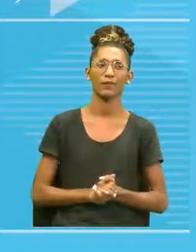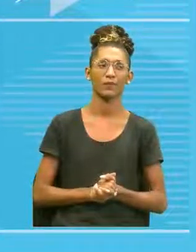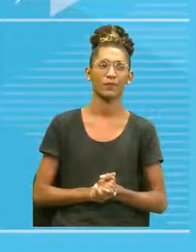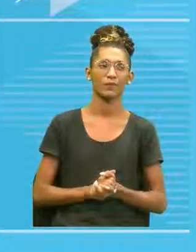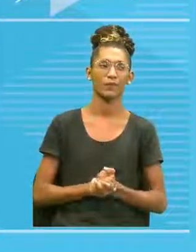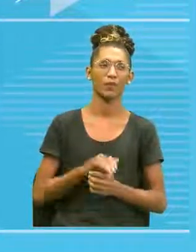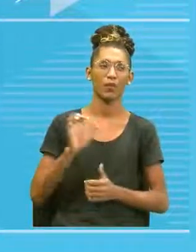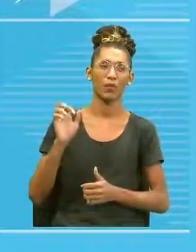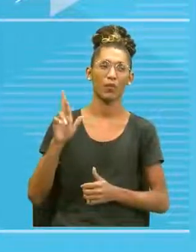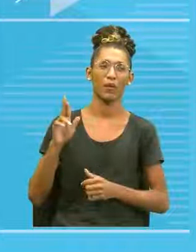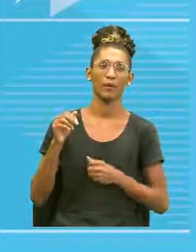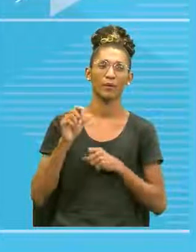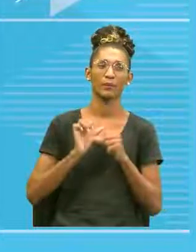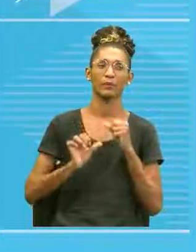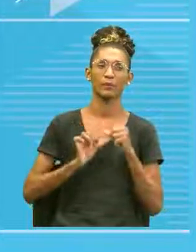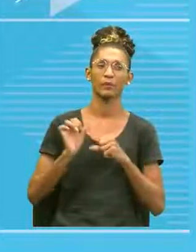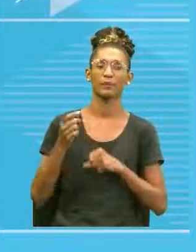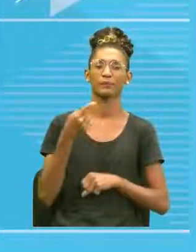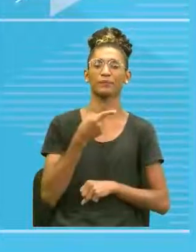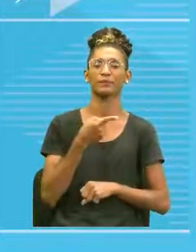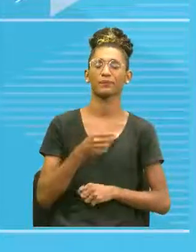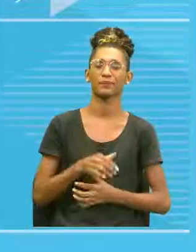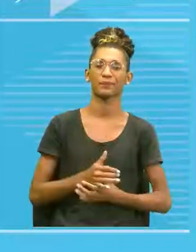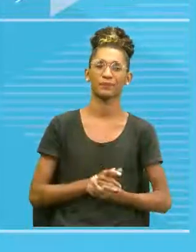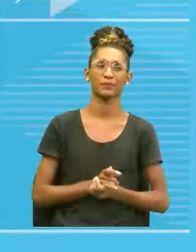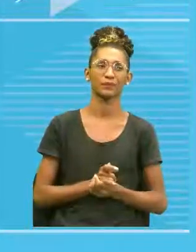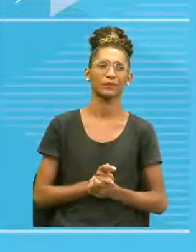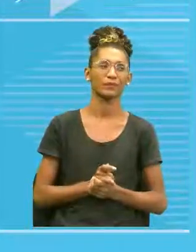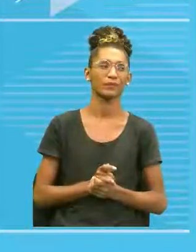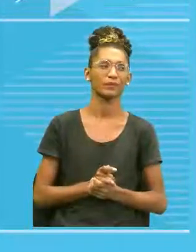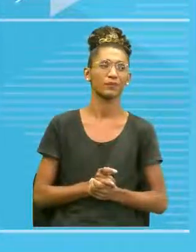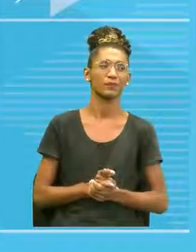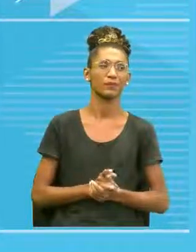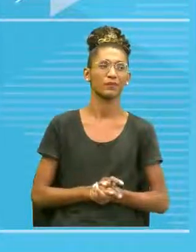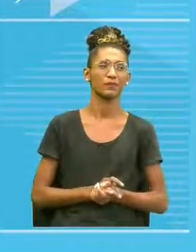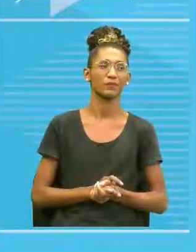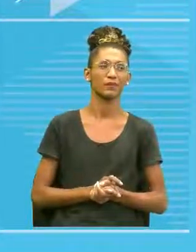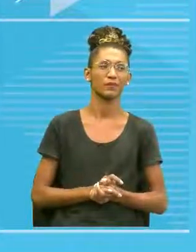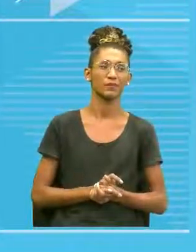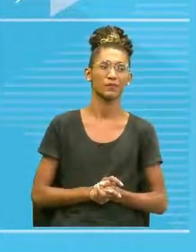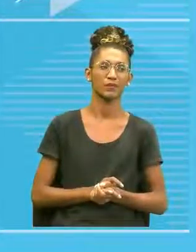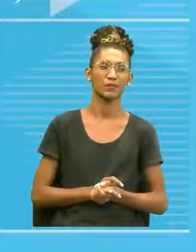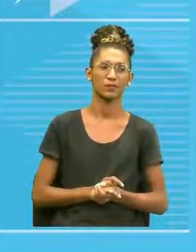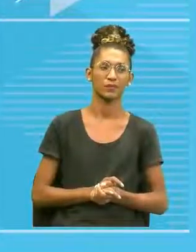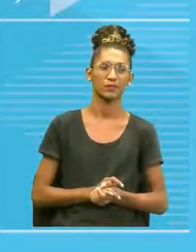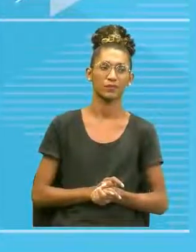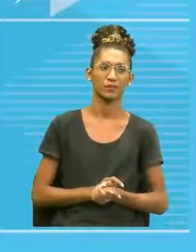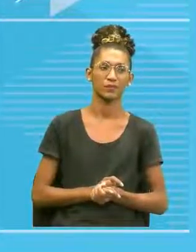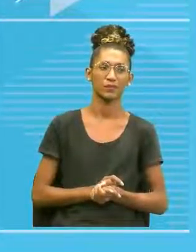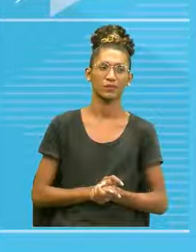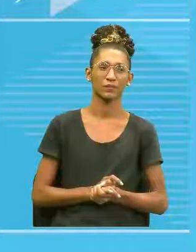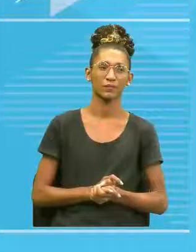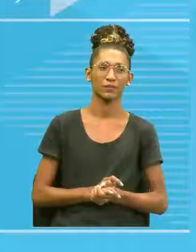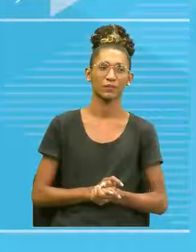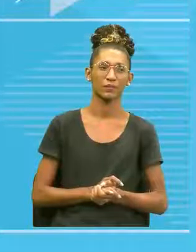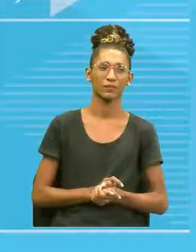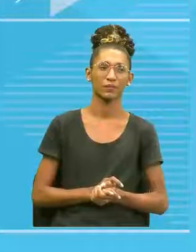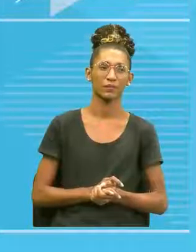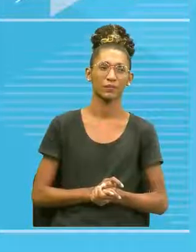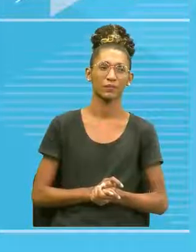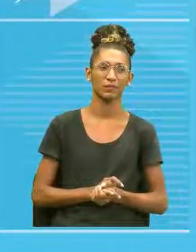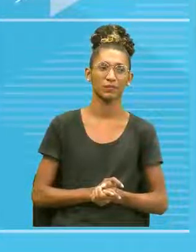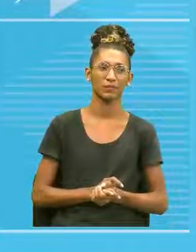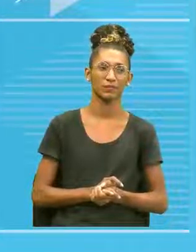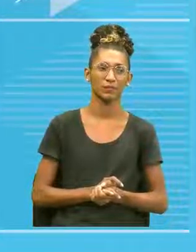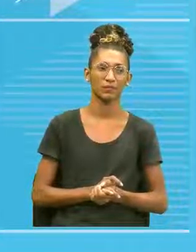Nós já tínhamos Já havíamos feito todos os deveres quando a professora lá maestra vou ver